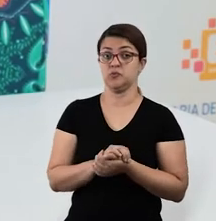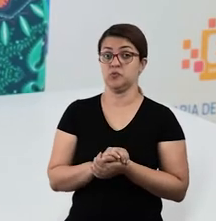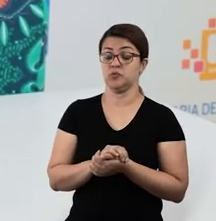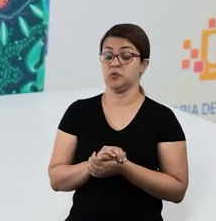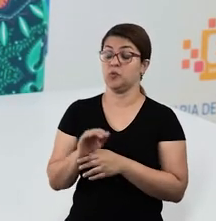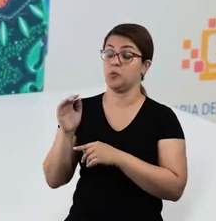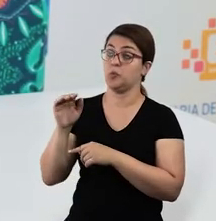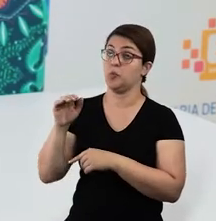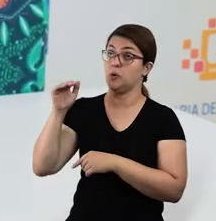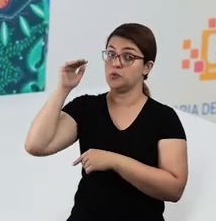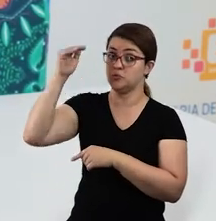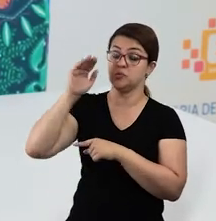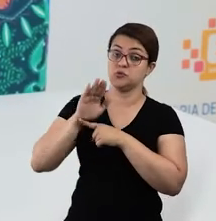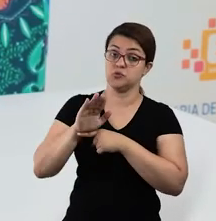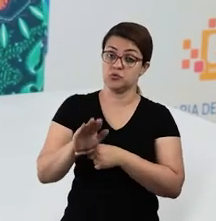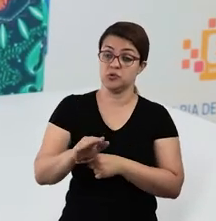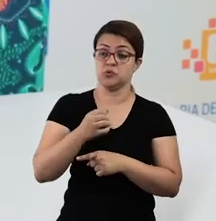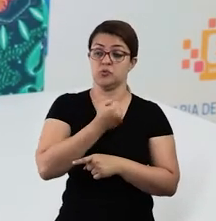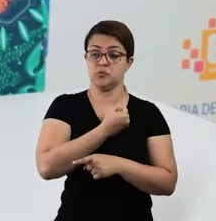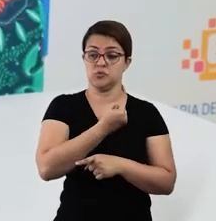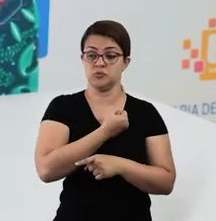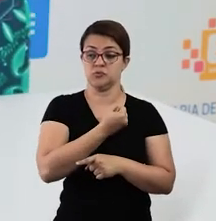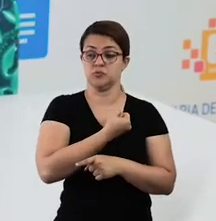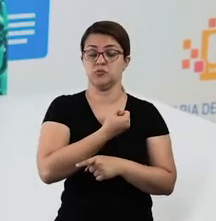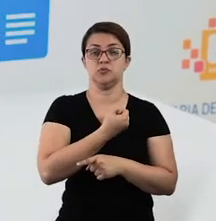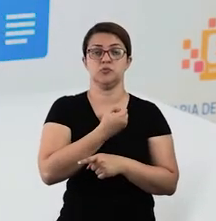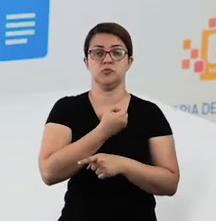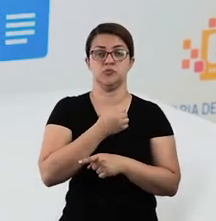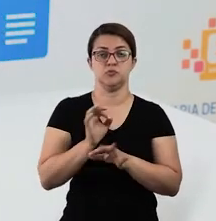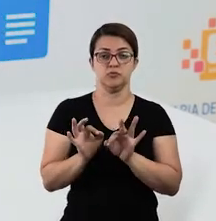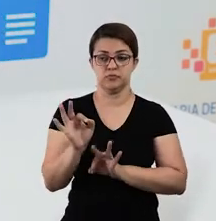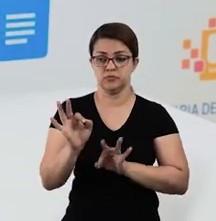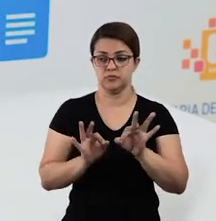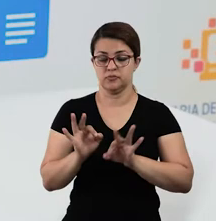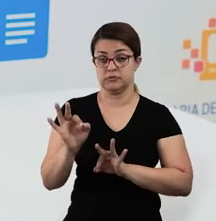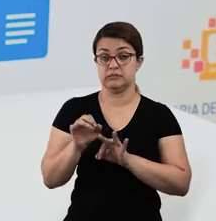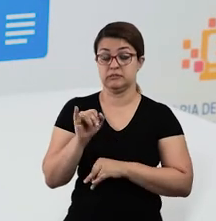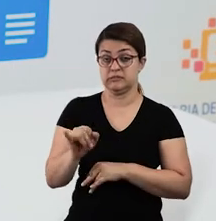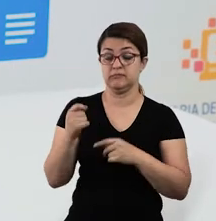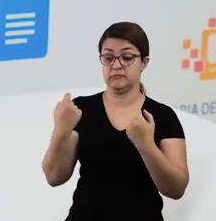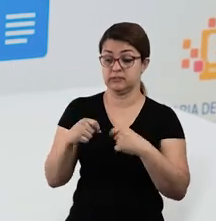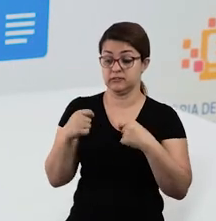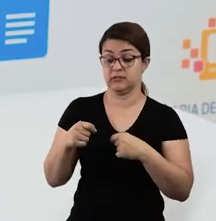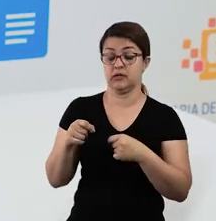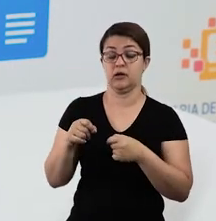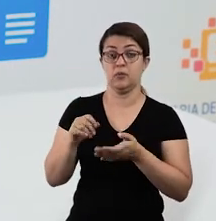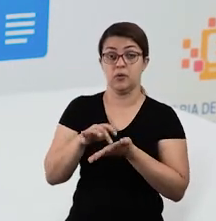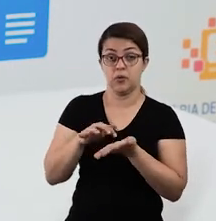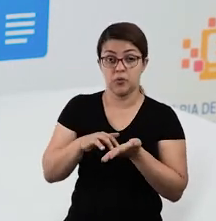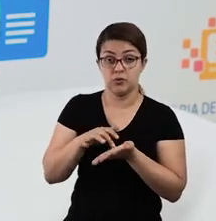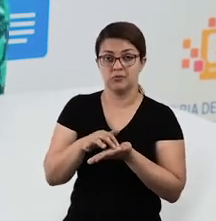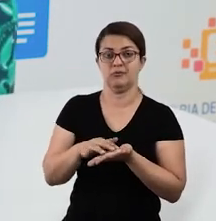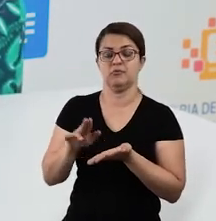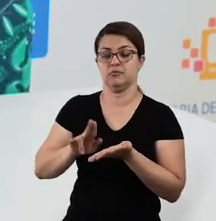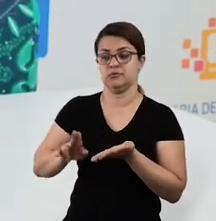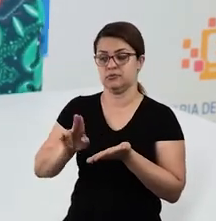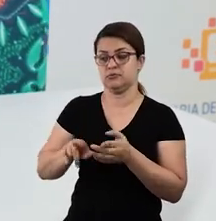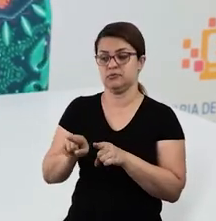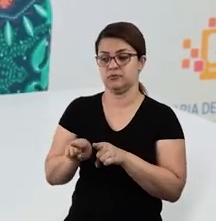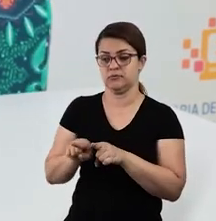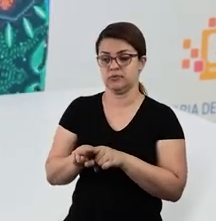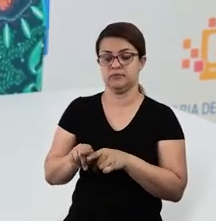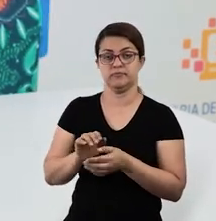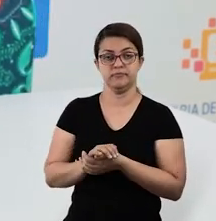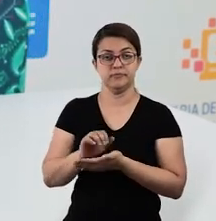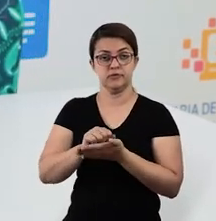criança para realizar a composição dos números da atividade. Caso necessário, pode utilizar uma calculadora também, como recurso.